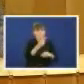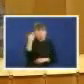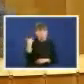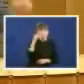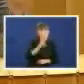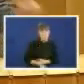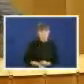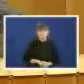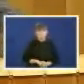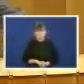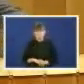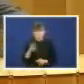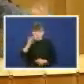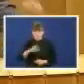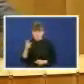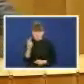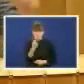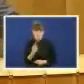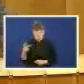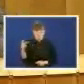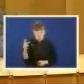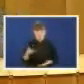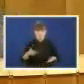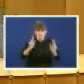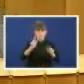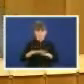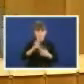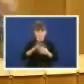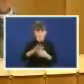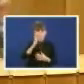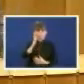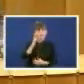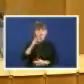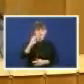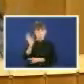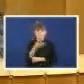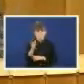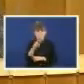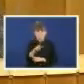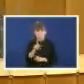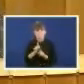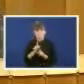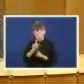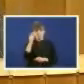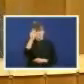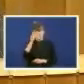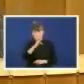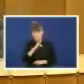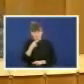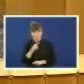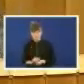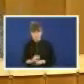Cada dereito o salario de libertade que se lle reconhece a unha muller maltratada a vostede parecelle mal porque é un recordatorio